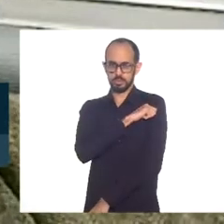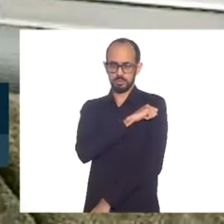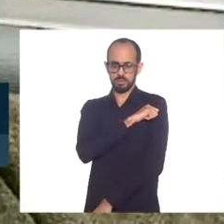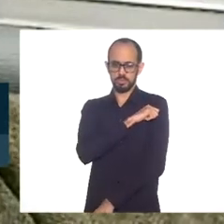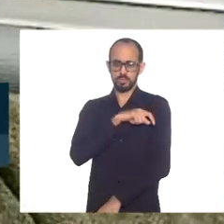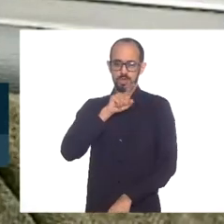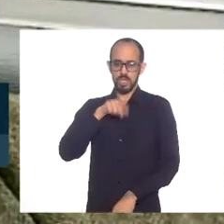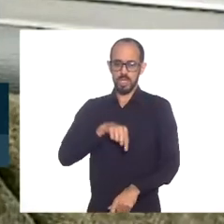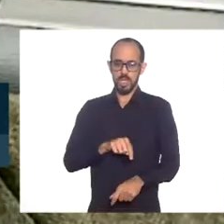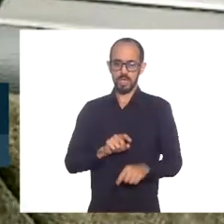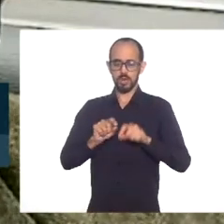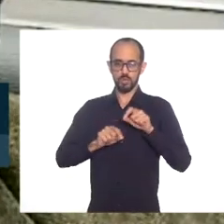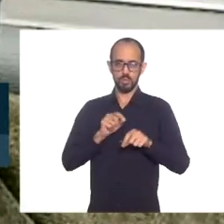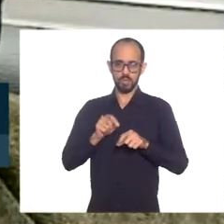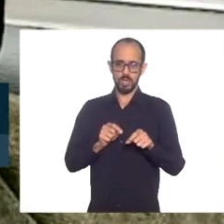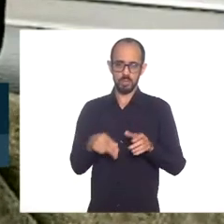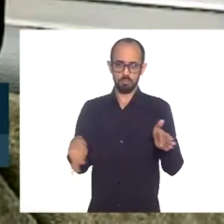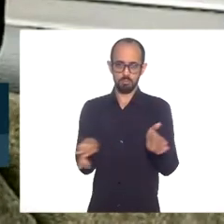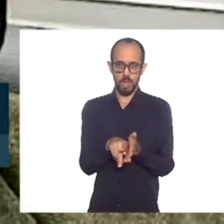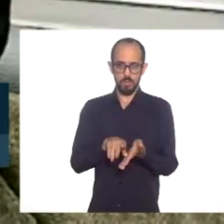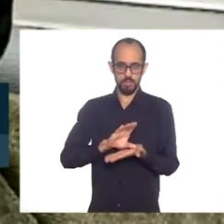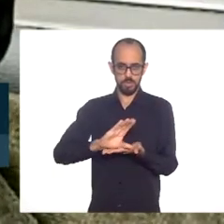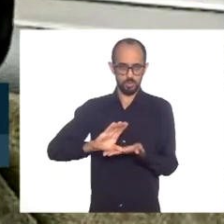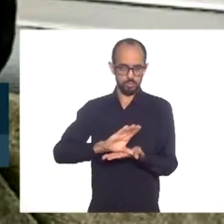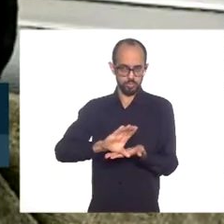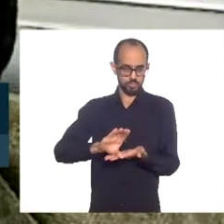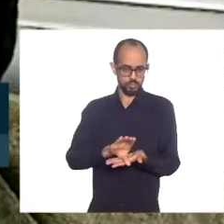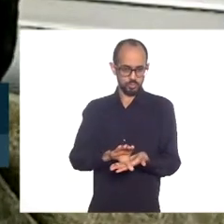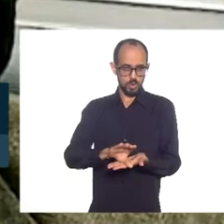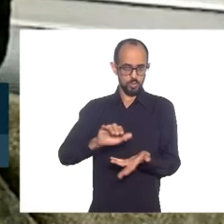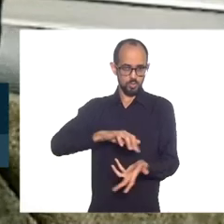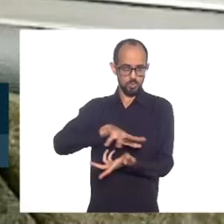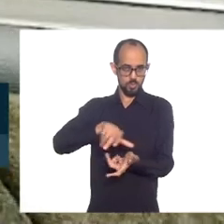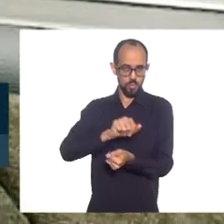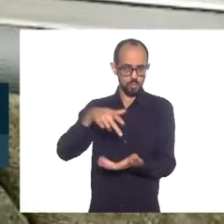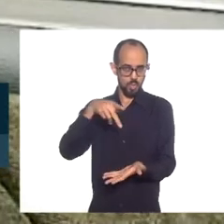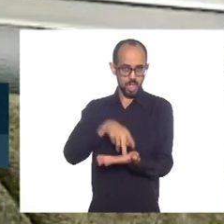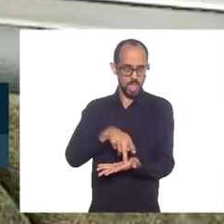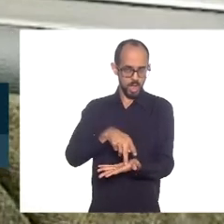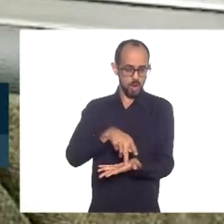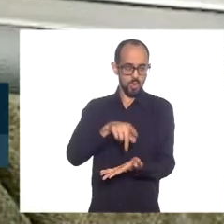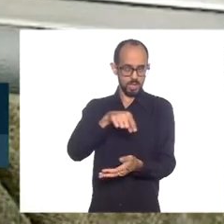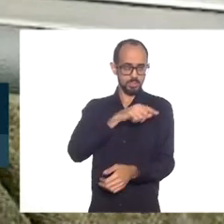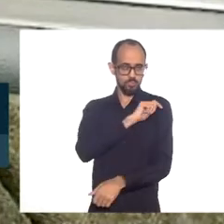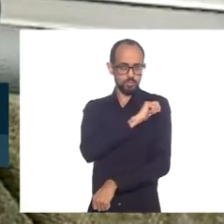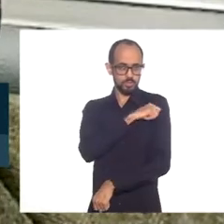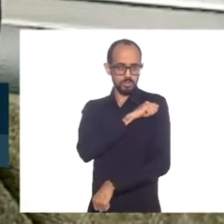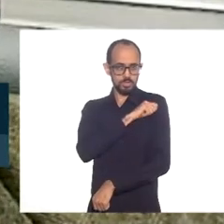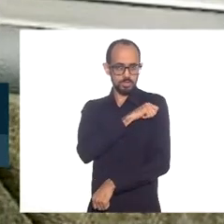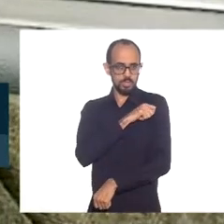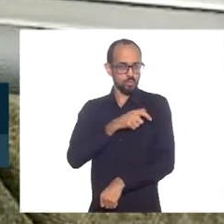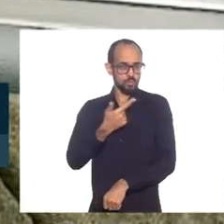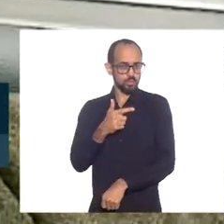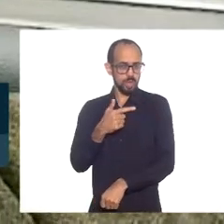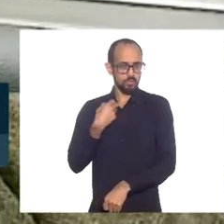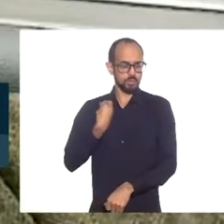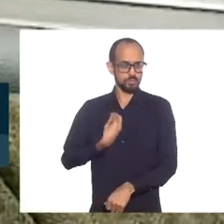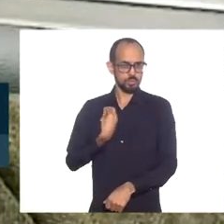era constitucional, no mundo real, essa fiscalização não estava